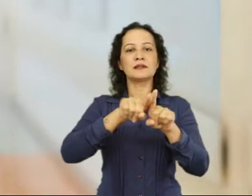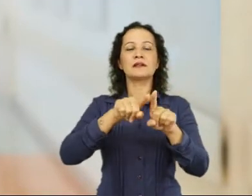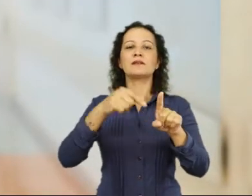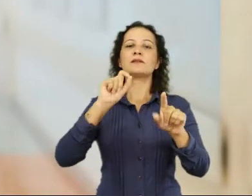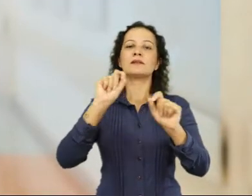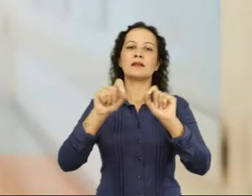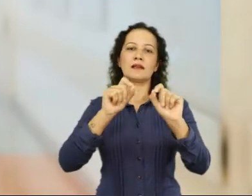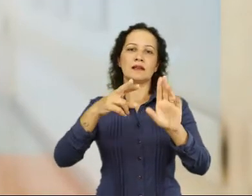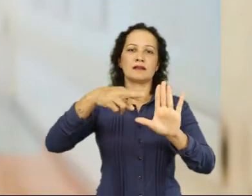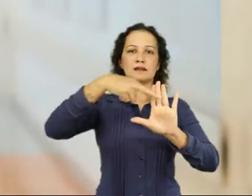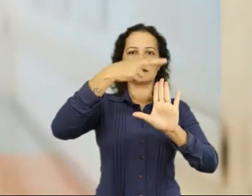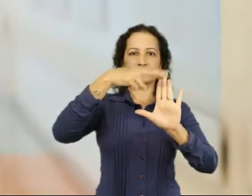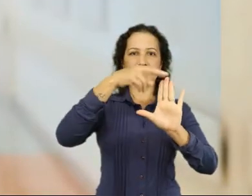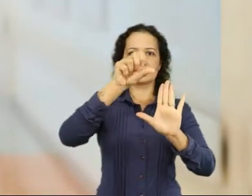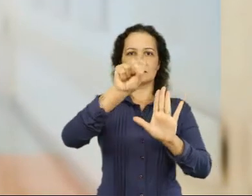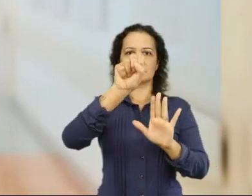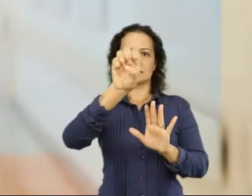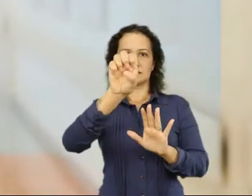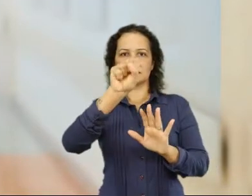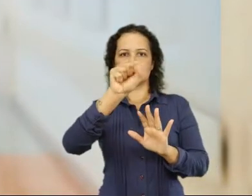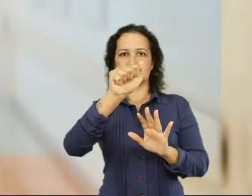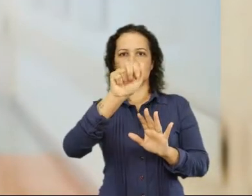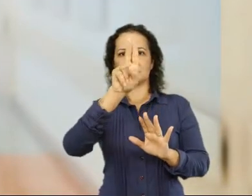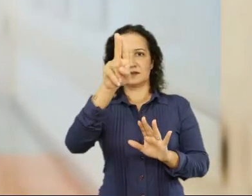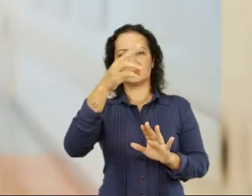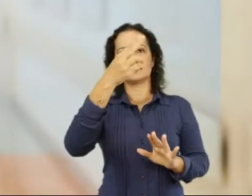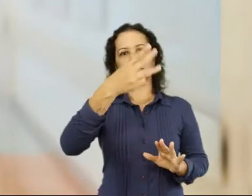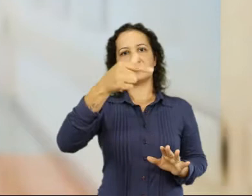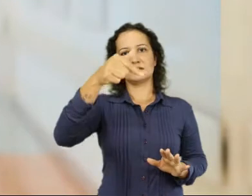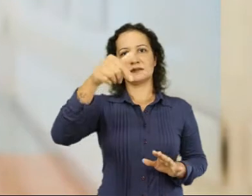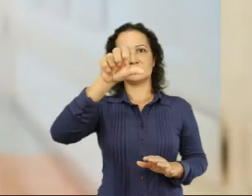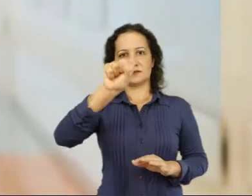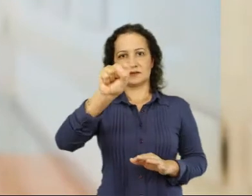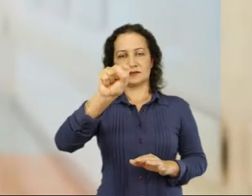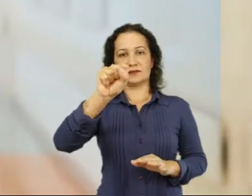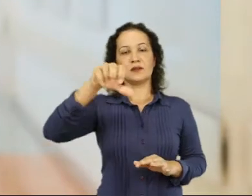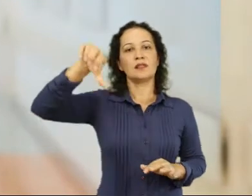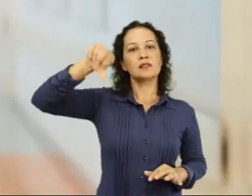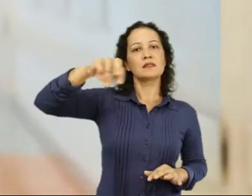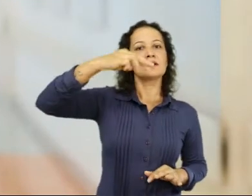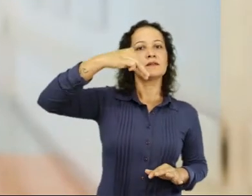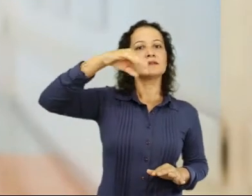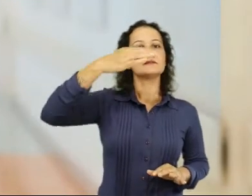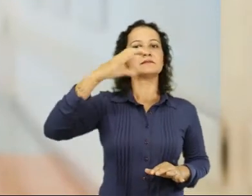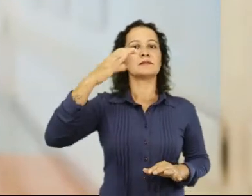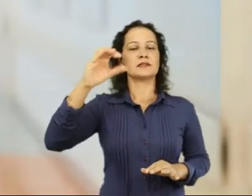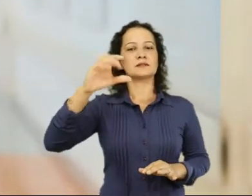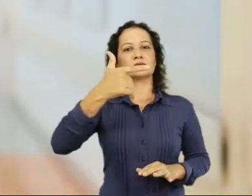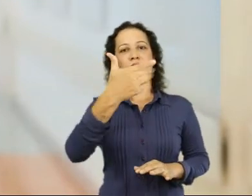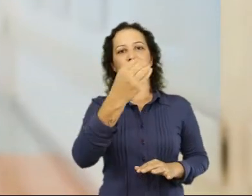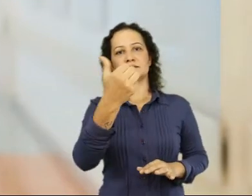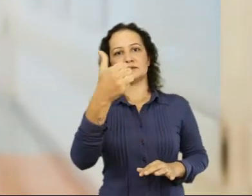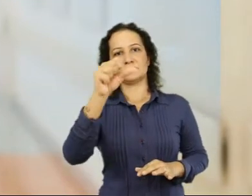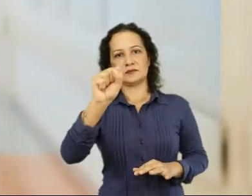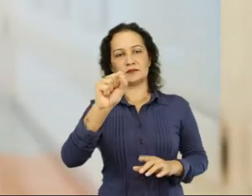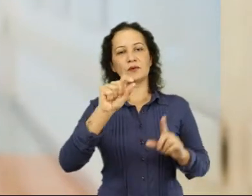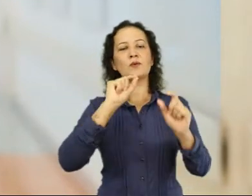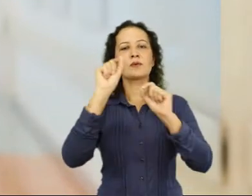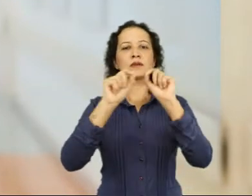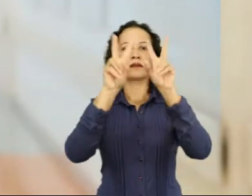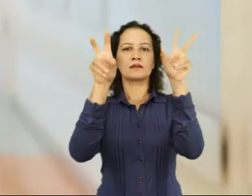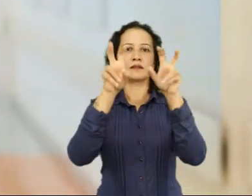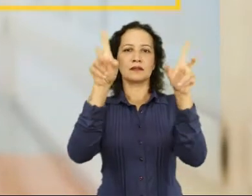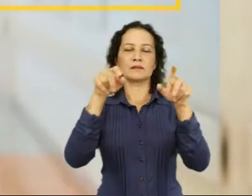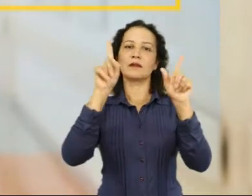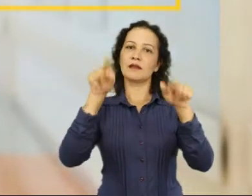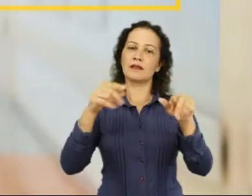Resolução CESAL 378, de 9 de março de 2018, que dispõe sobre a rotina de atendimento nas salas